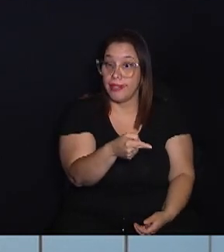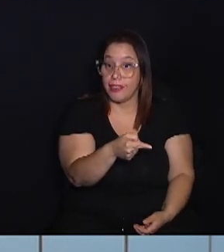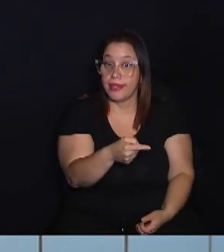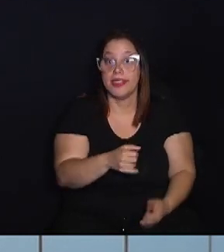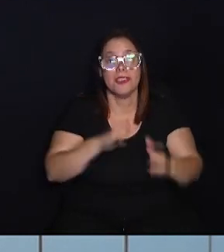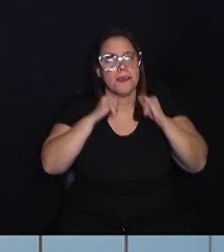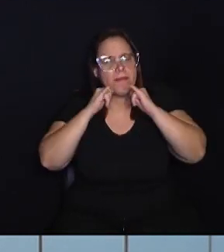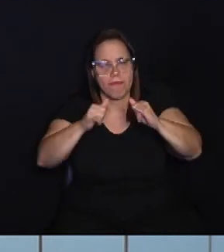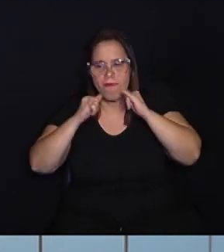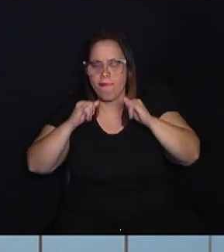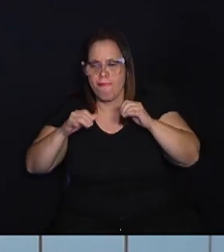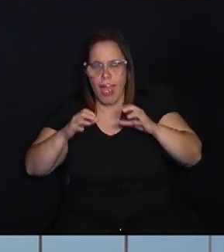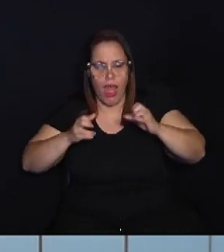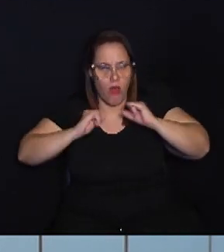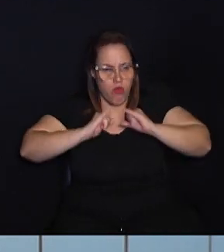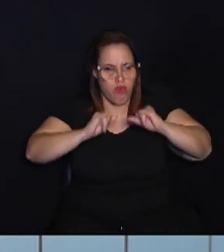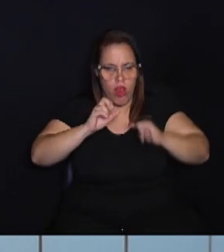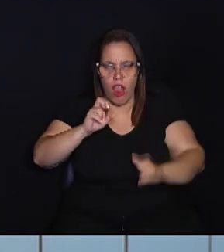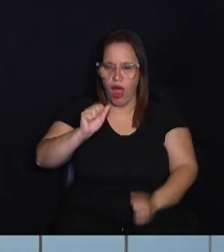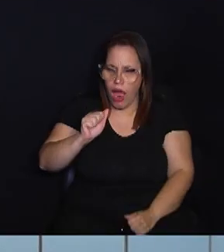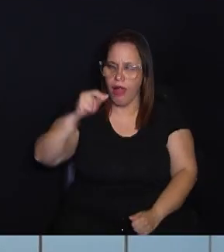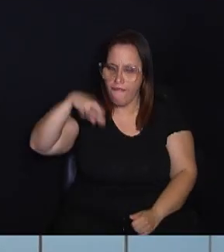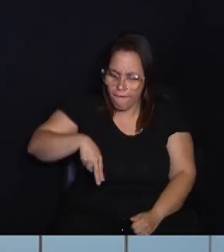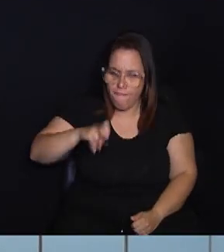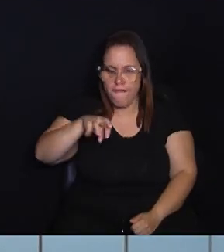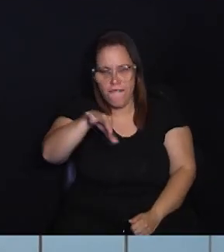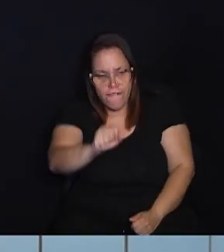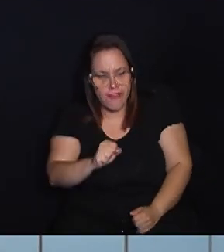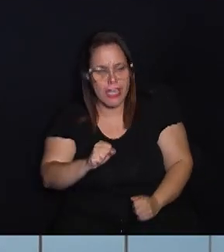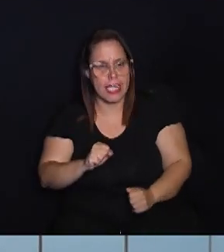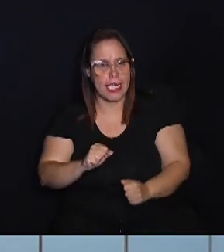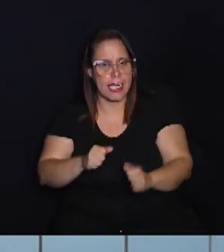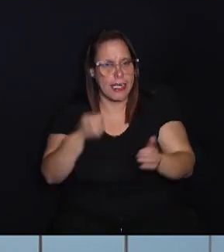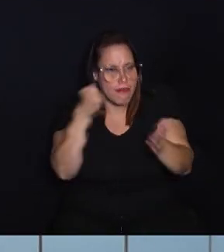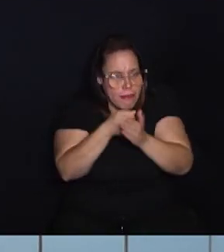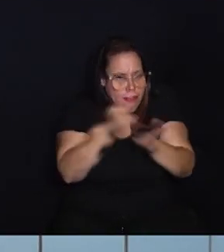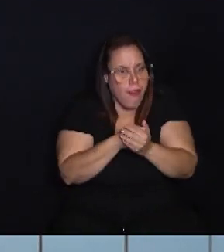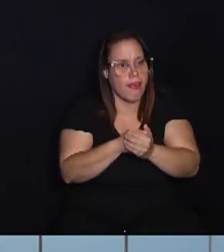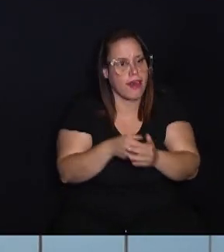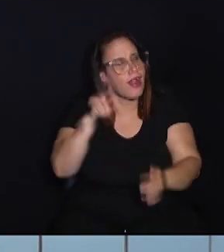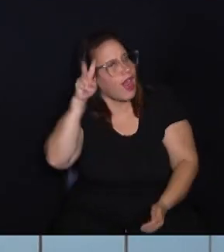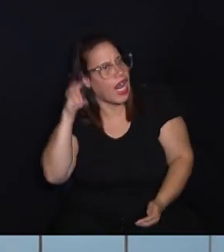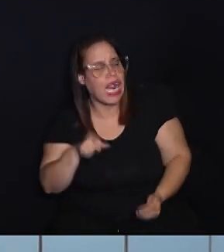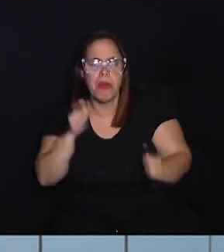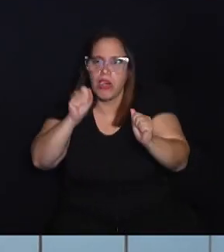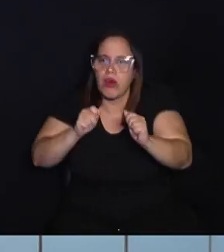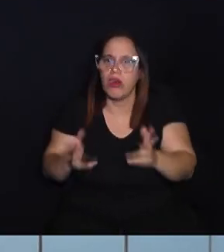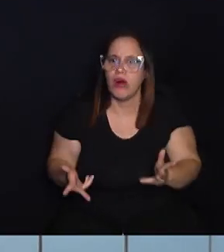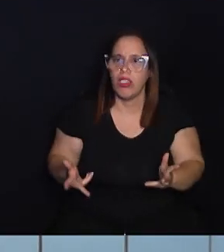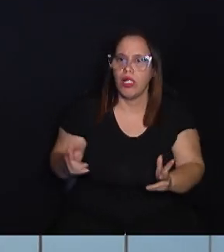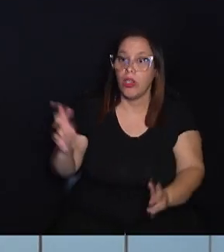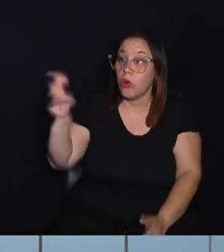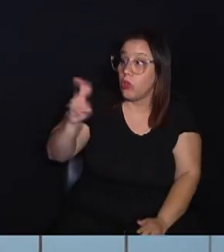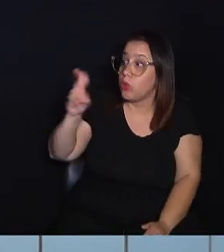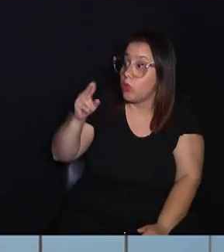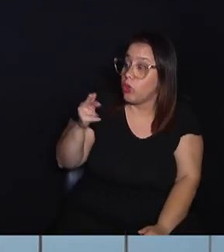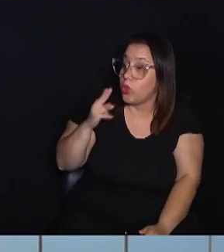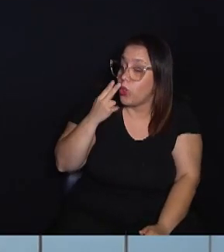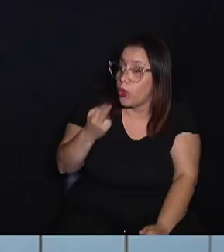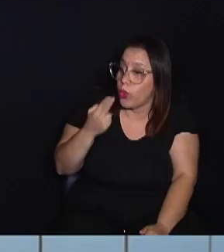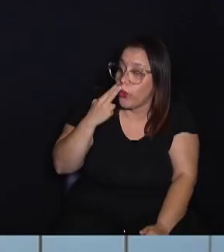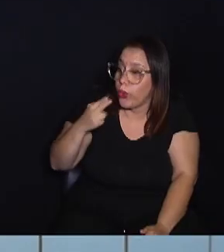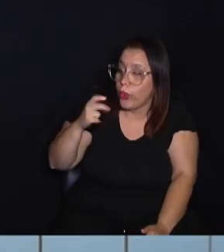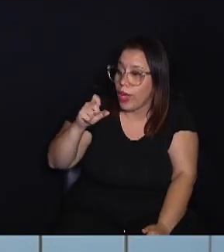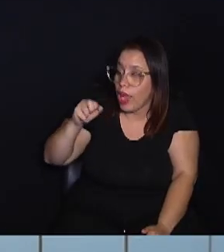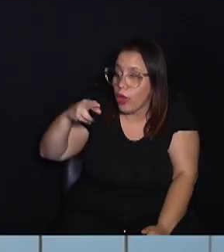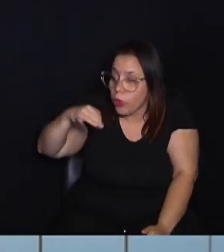dito, a imprensa divulga, a Anvisa reforçando dos riscos à saúde que o uso do cigarro eletrônico pode